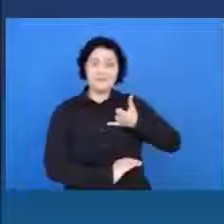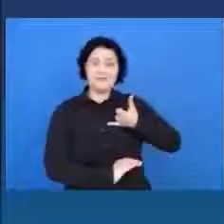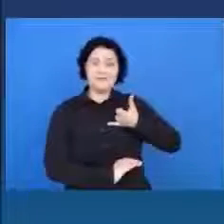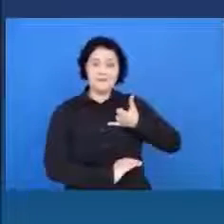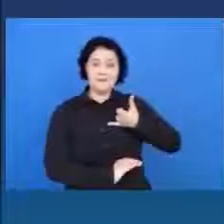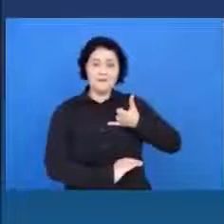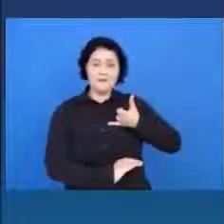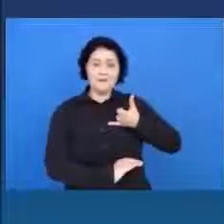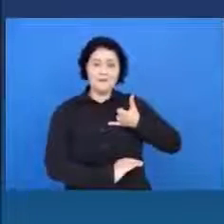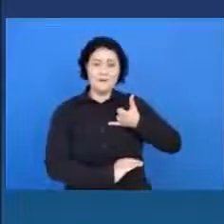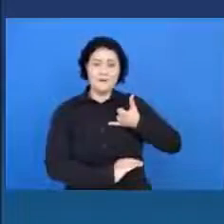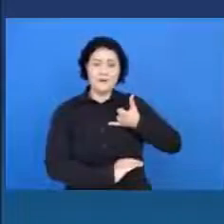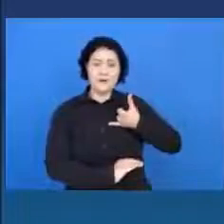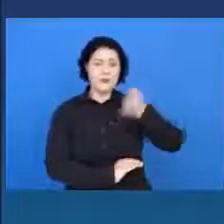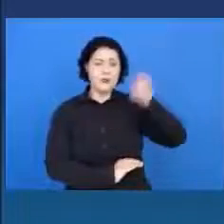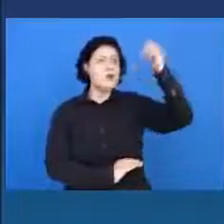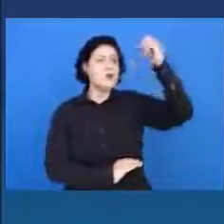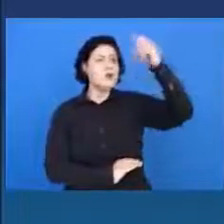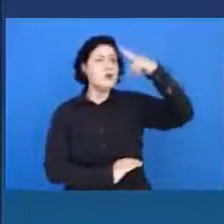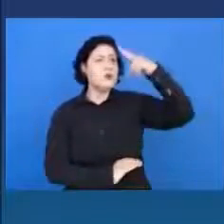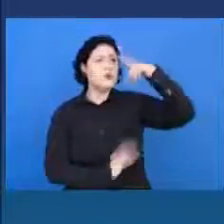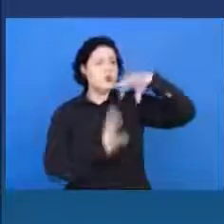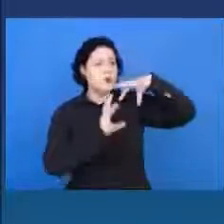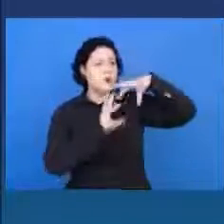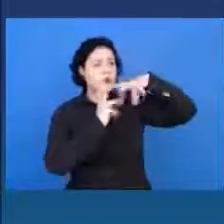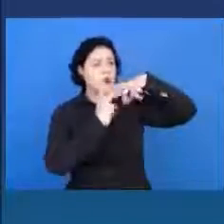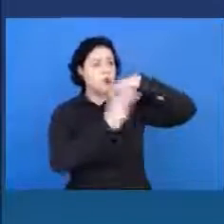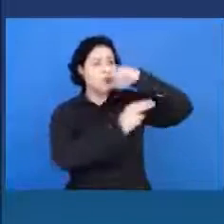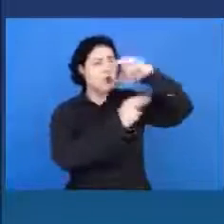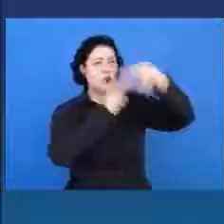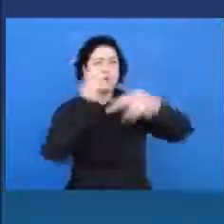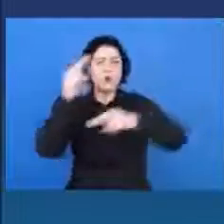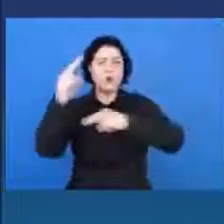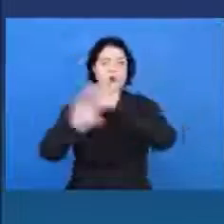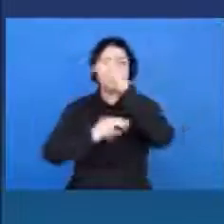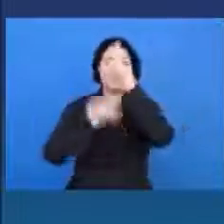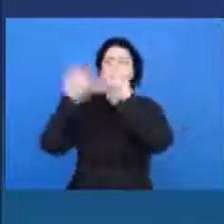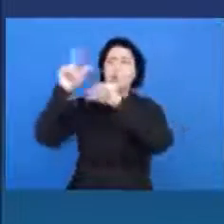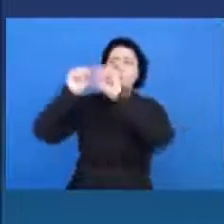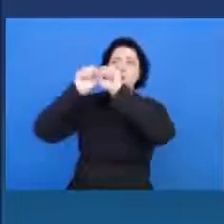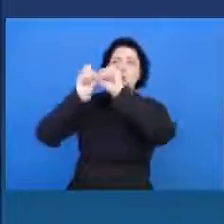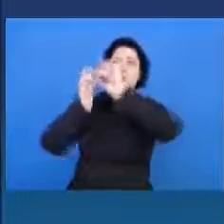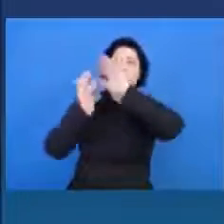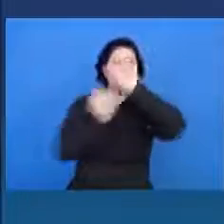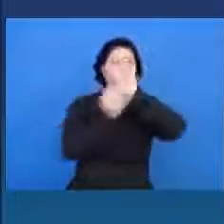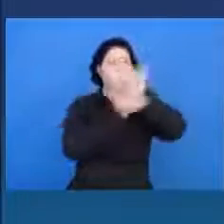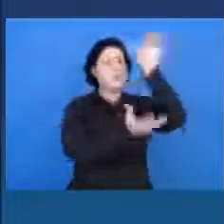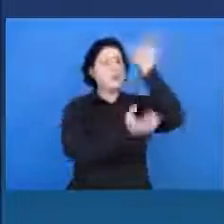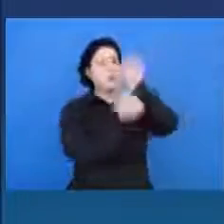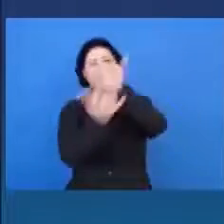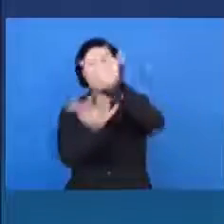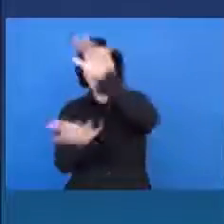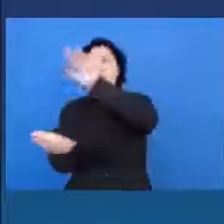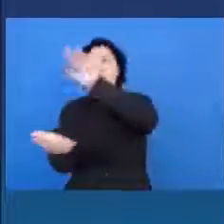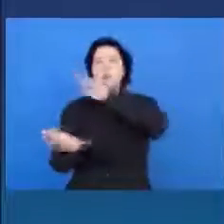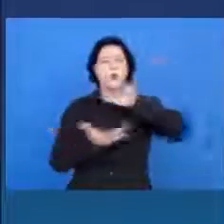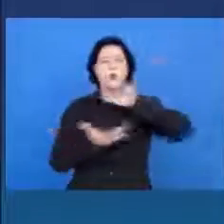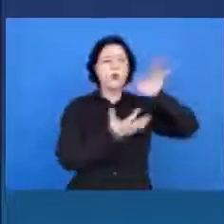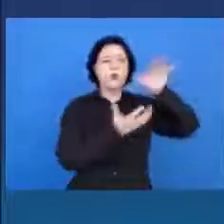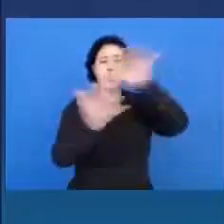e o brilho dos sóis nas galáxias distantes nos fala da magnífica criação Além da Terra